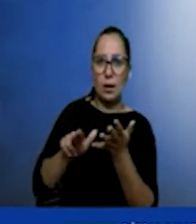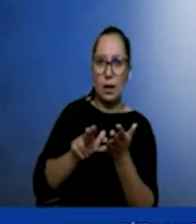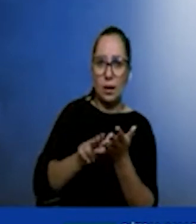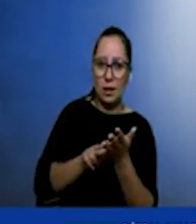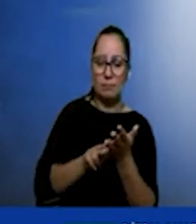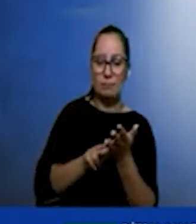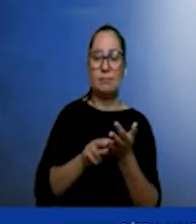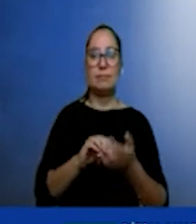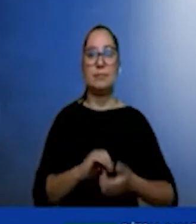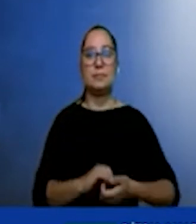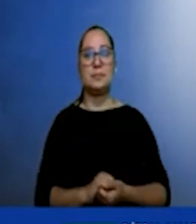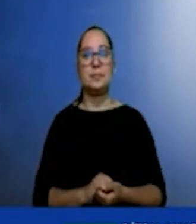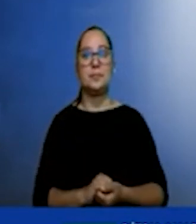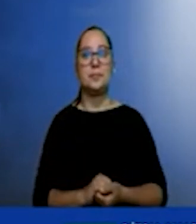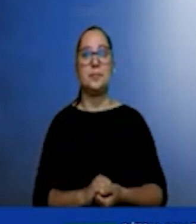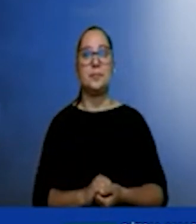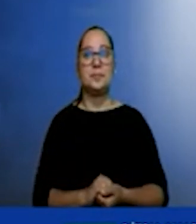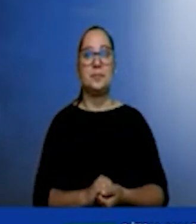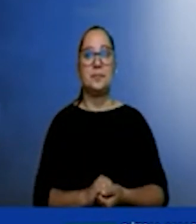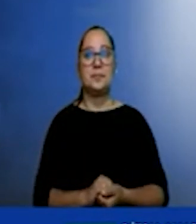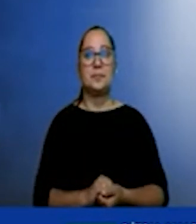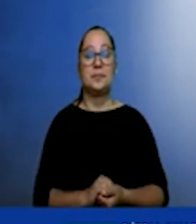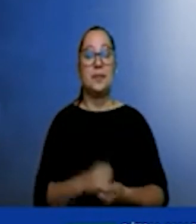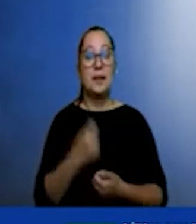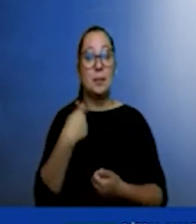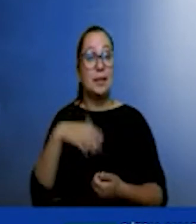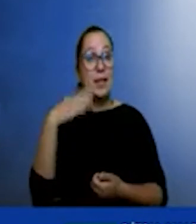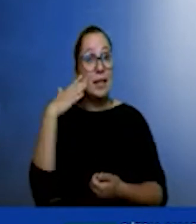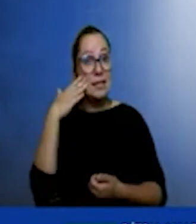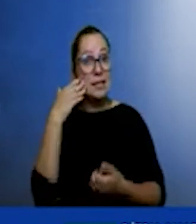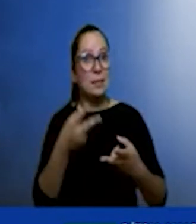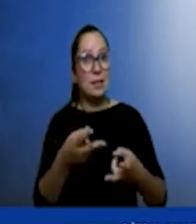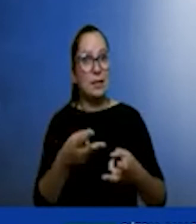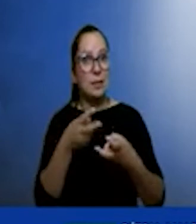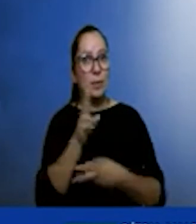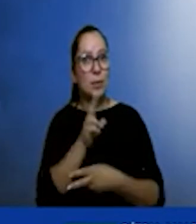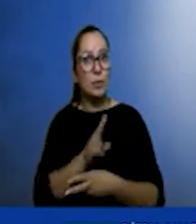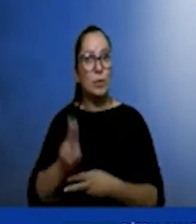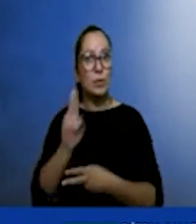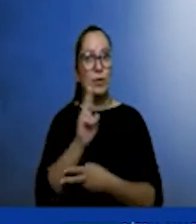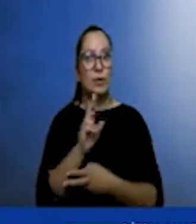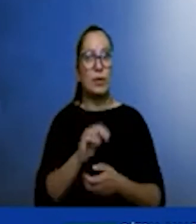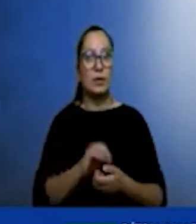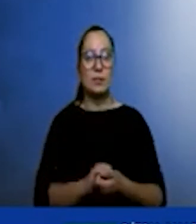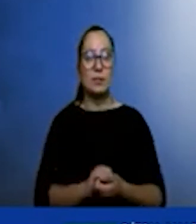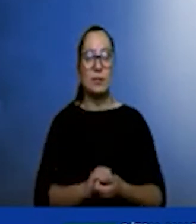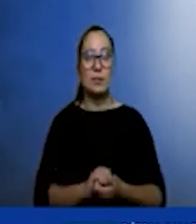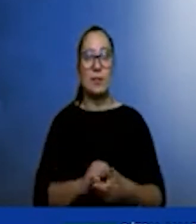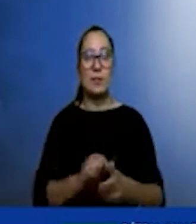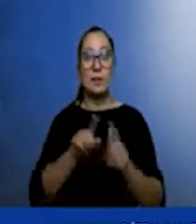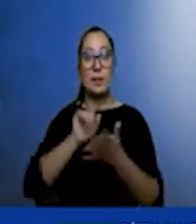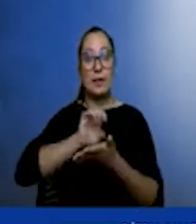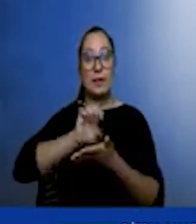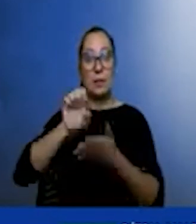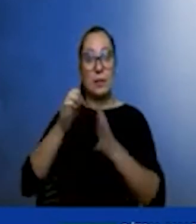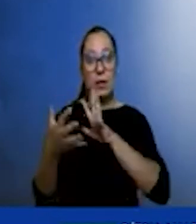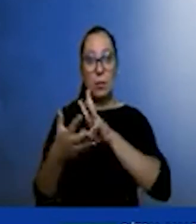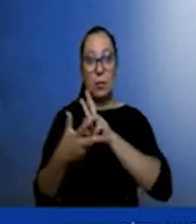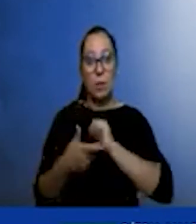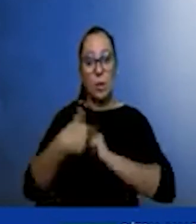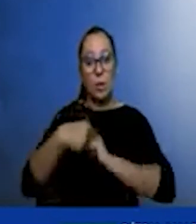oportunidades. Basta sabê-las explorar e exportar para o mundo o nosso